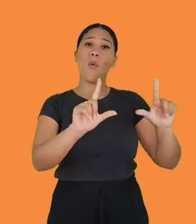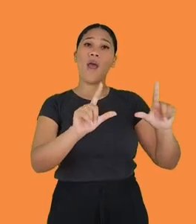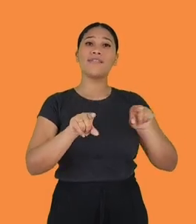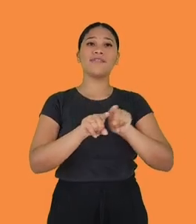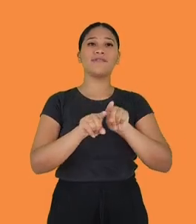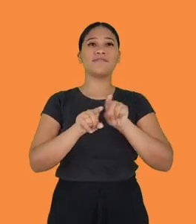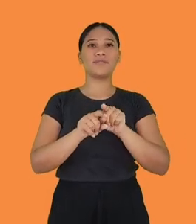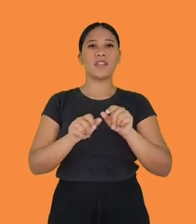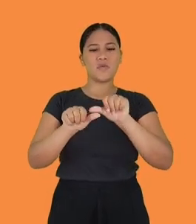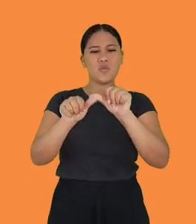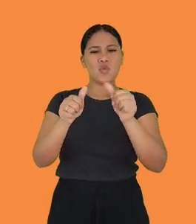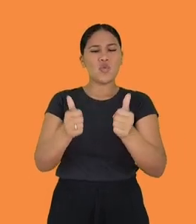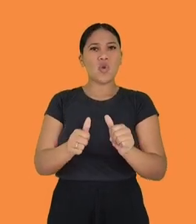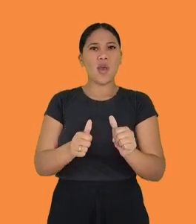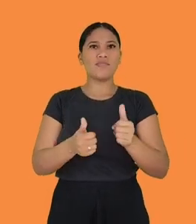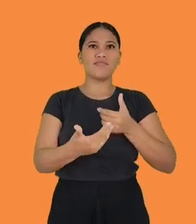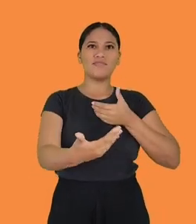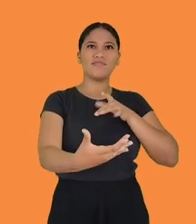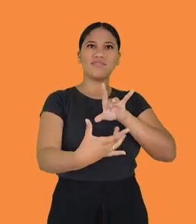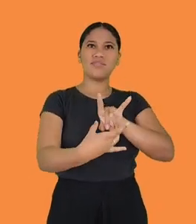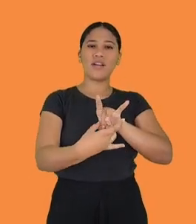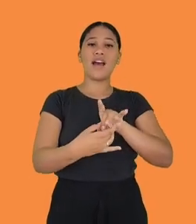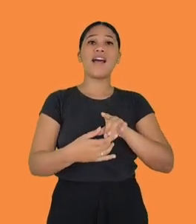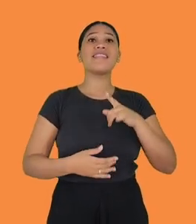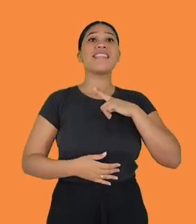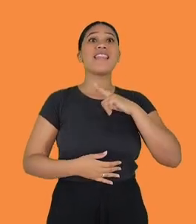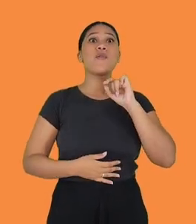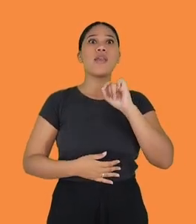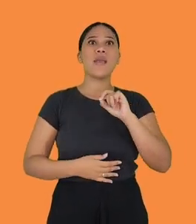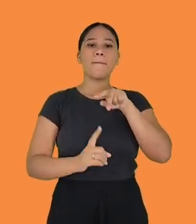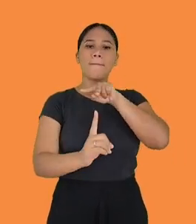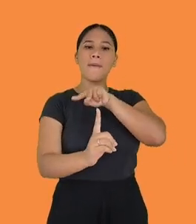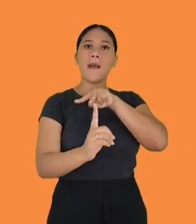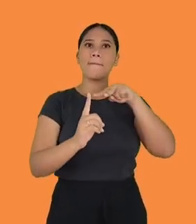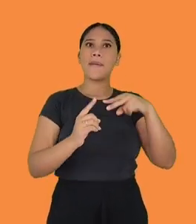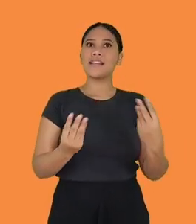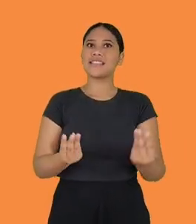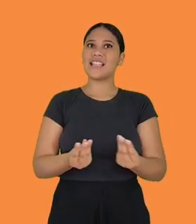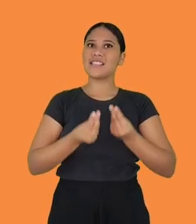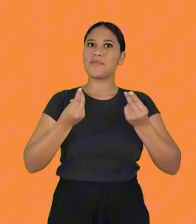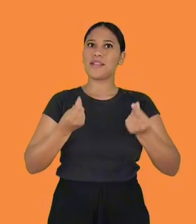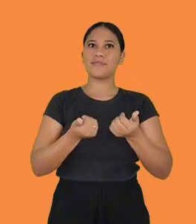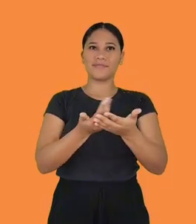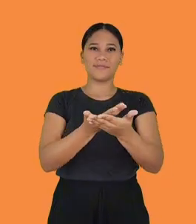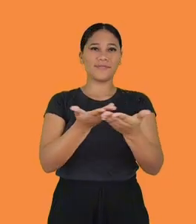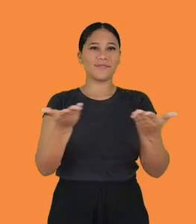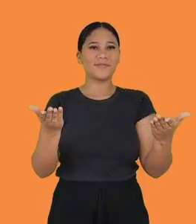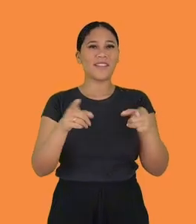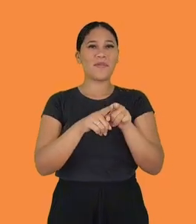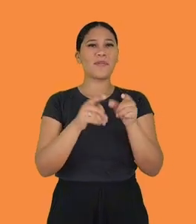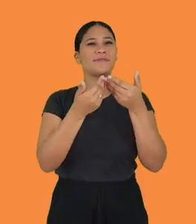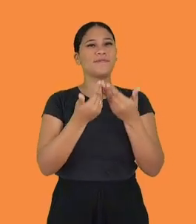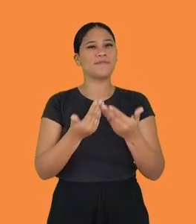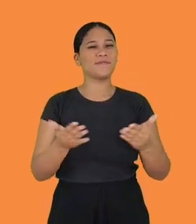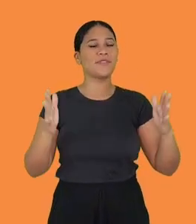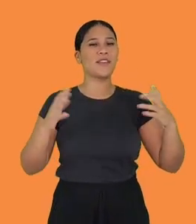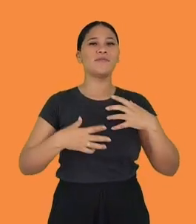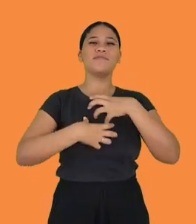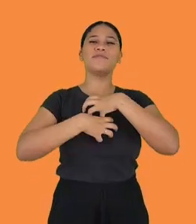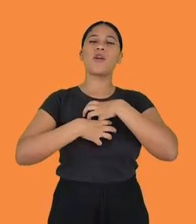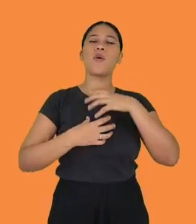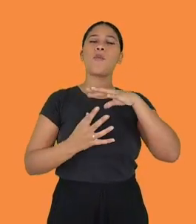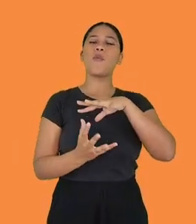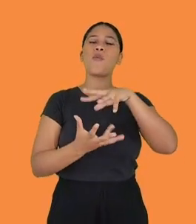pinturas, quadros, esculturas estáticas e interativas, que buscaram desenvolver a percepção e sensibilidade do